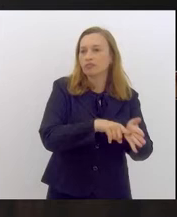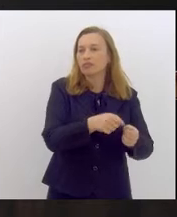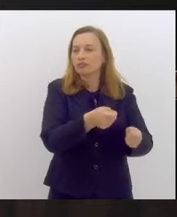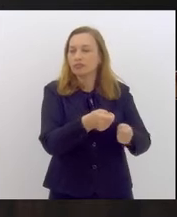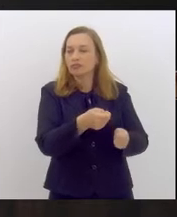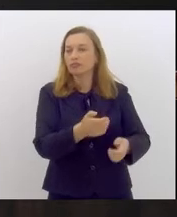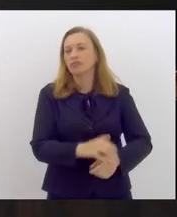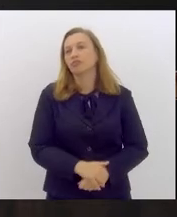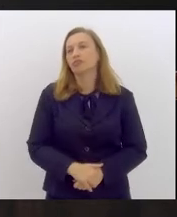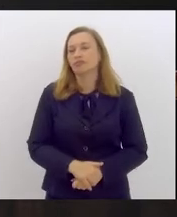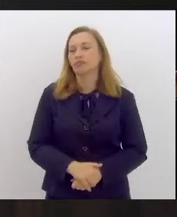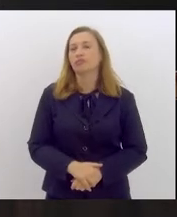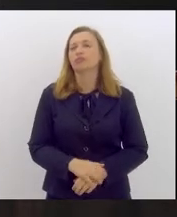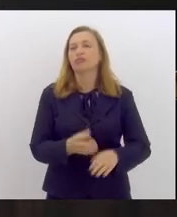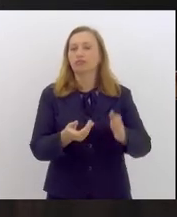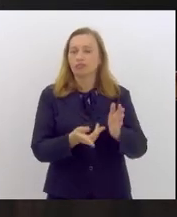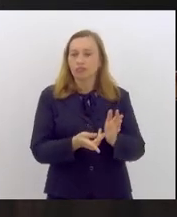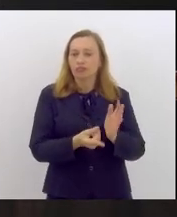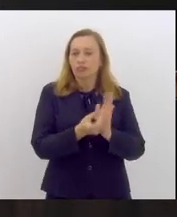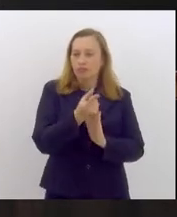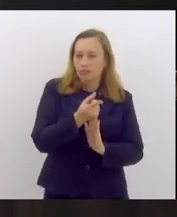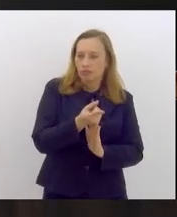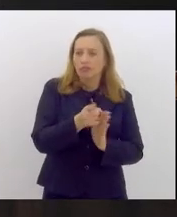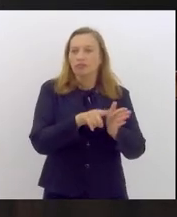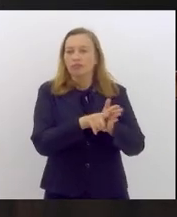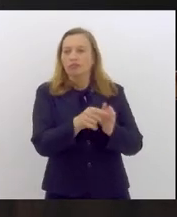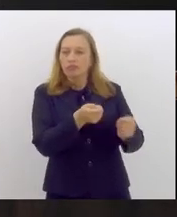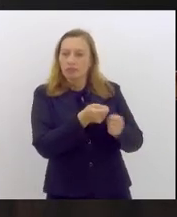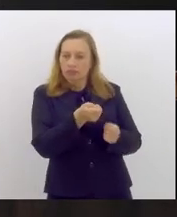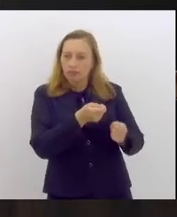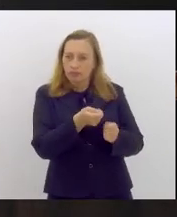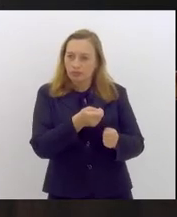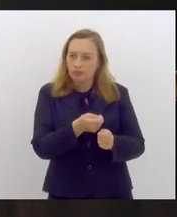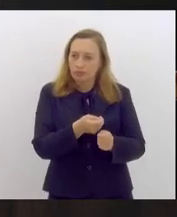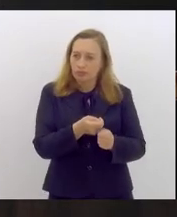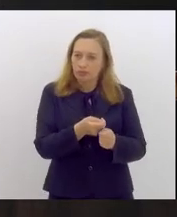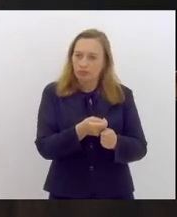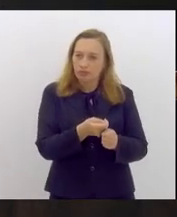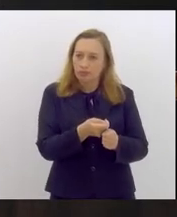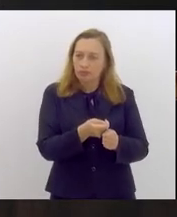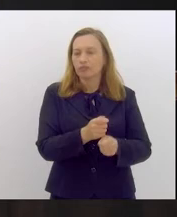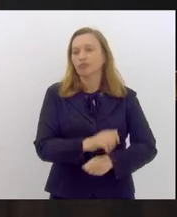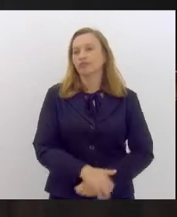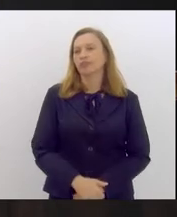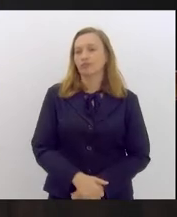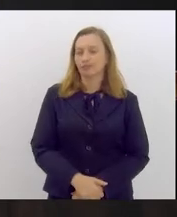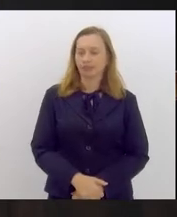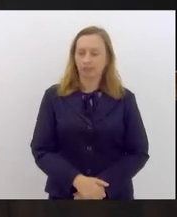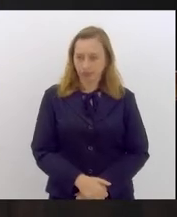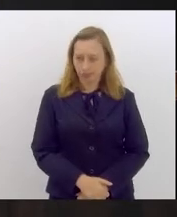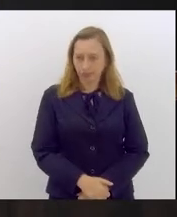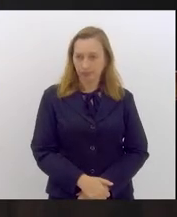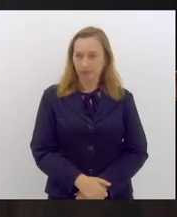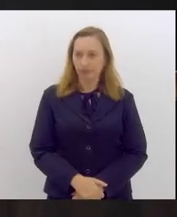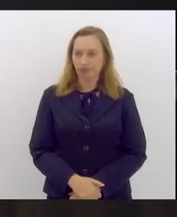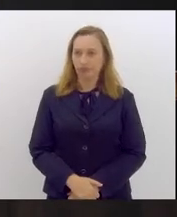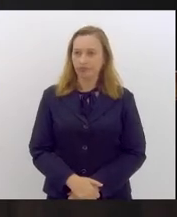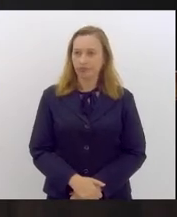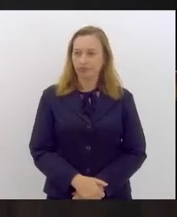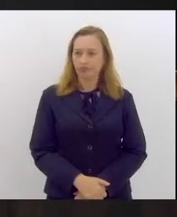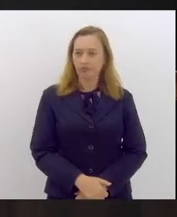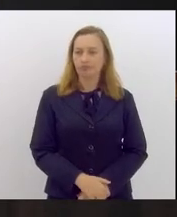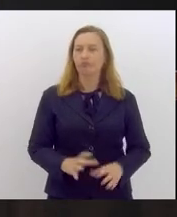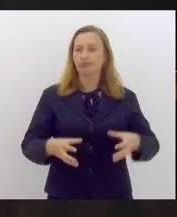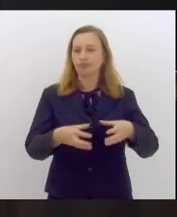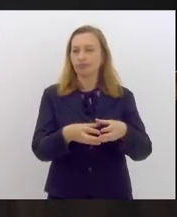Tributos Estaduais, de Orçamento, Fiscalização Financeira e Controle. Para emitir parecer pela Comissão